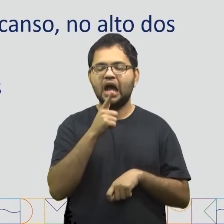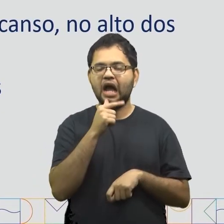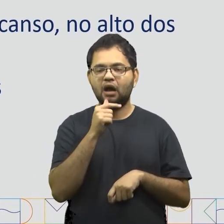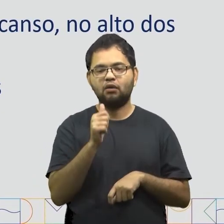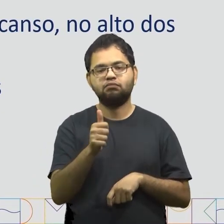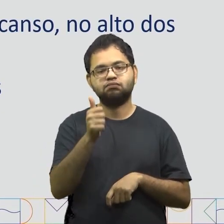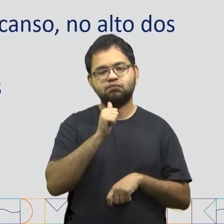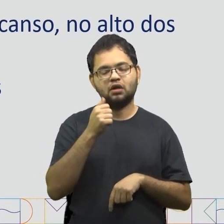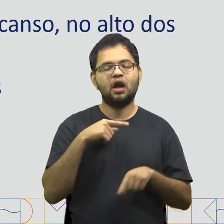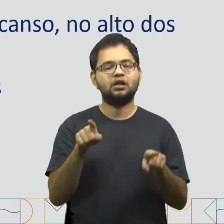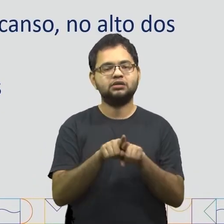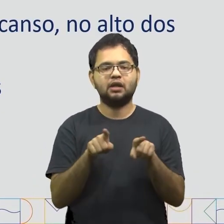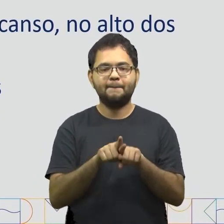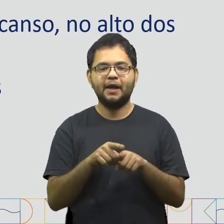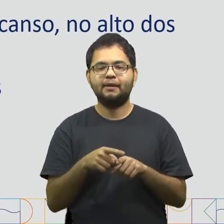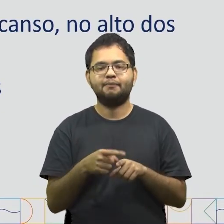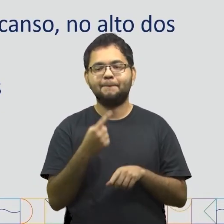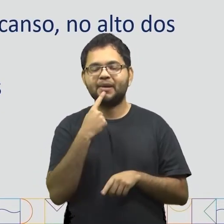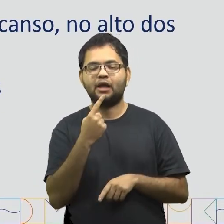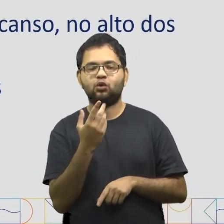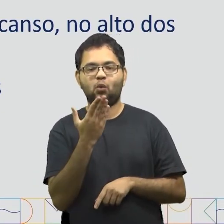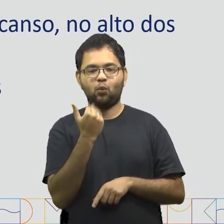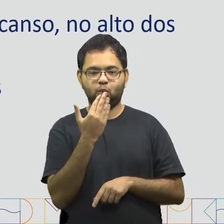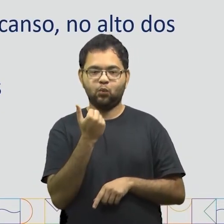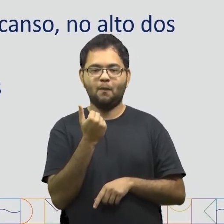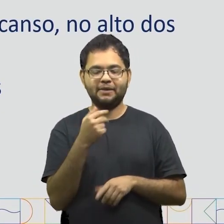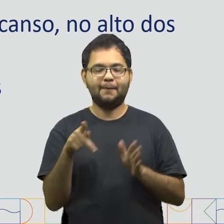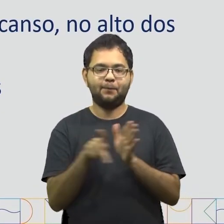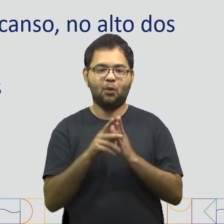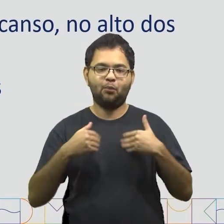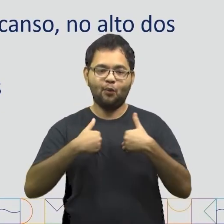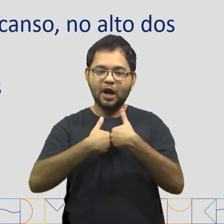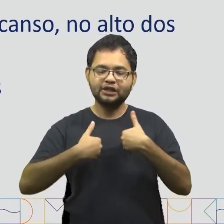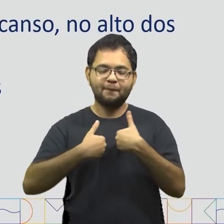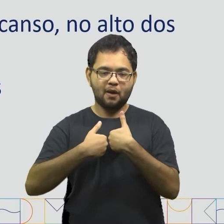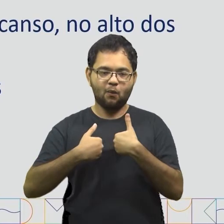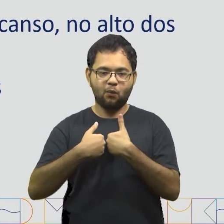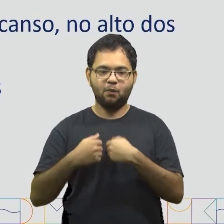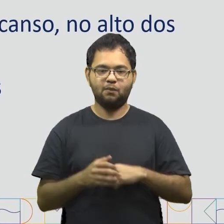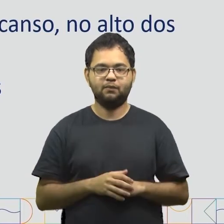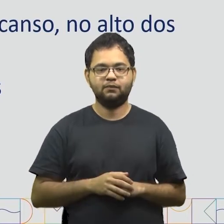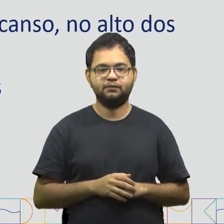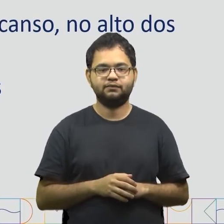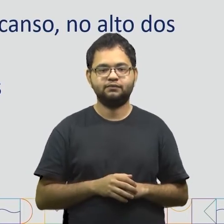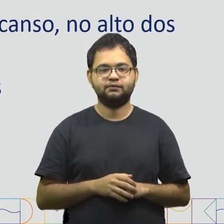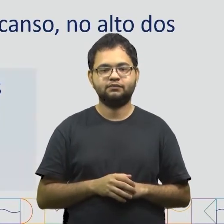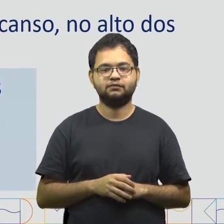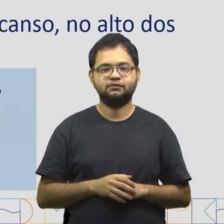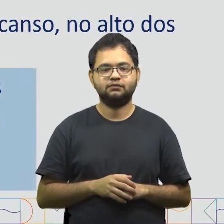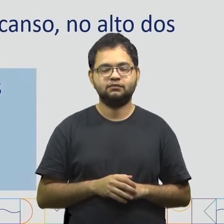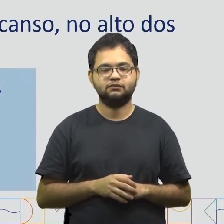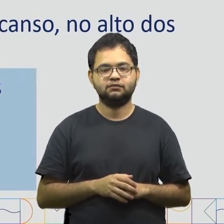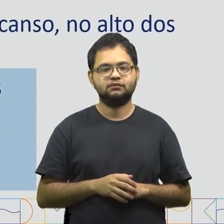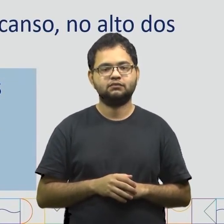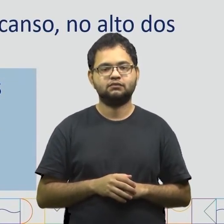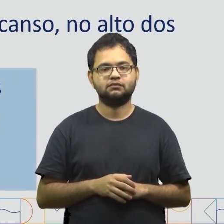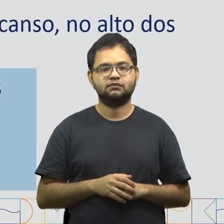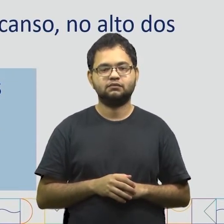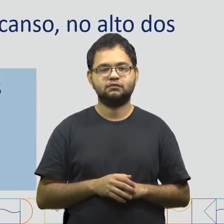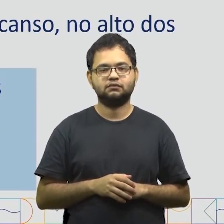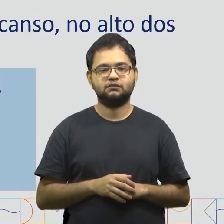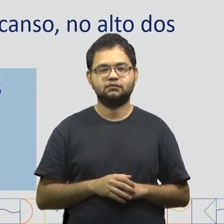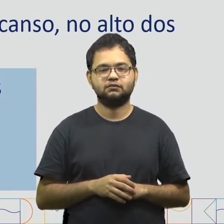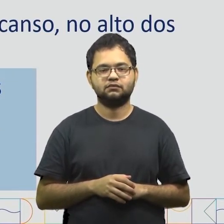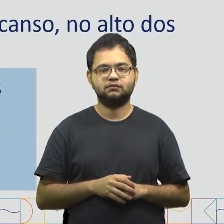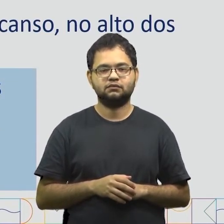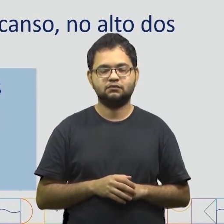beber e perto de comida para as mulas e burros que auxiliavam no carregamento das mercadorias E aí essa